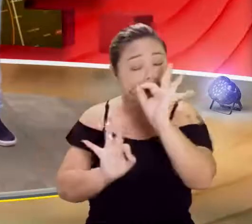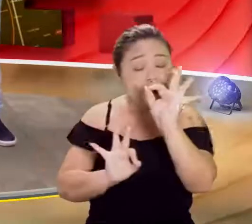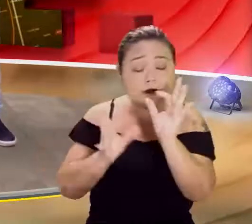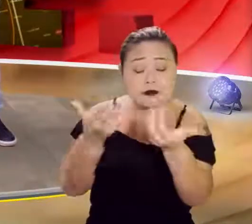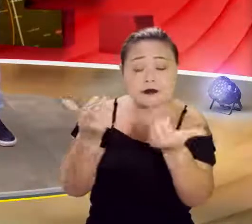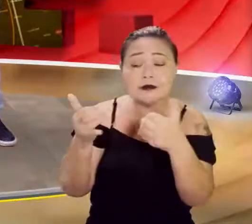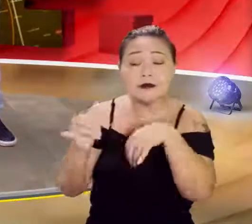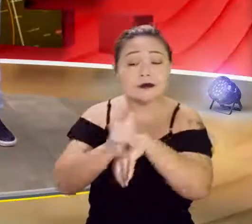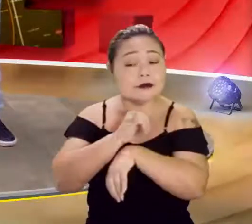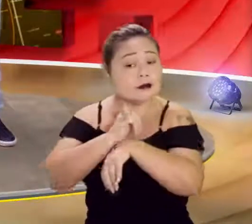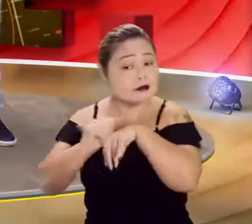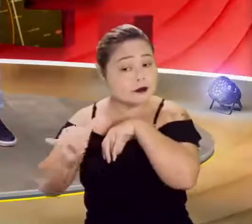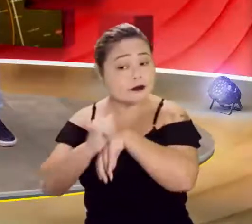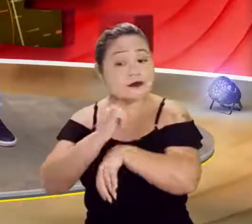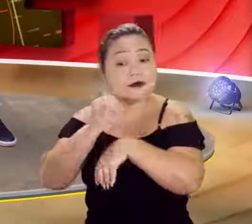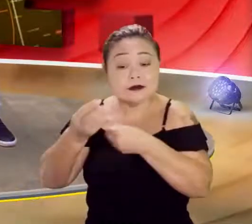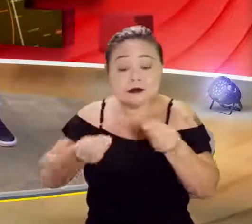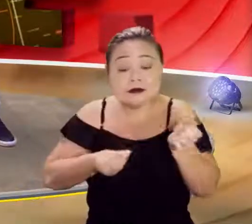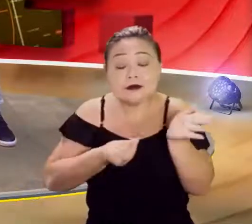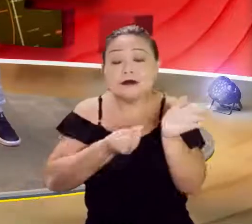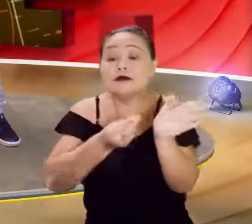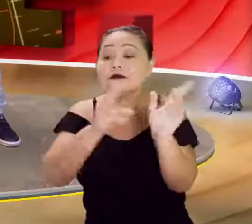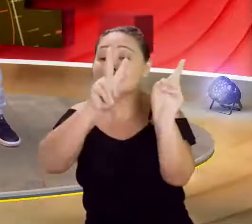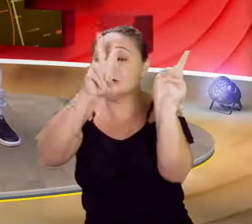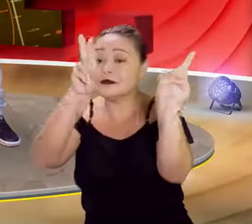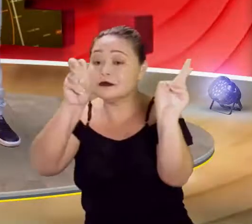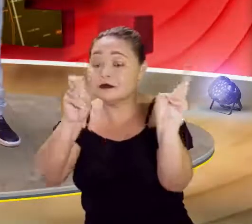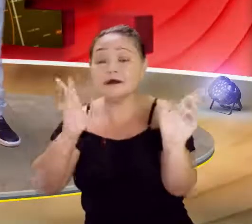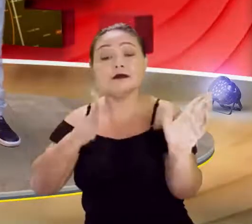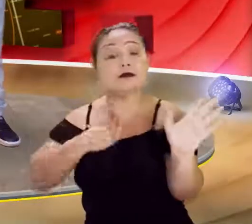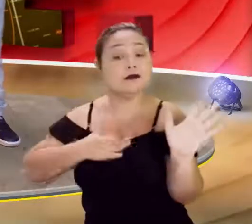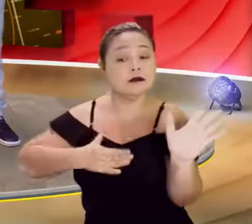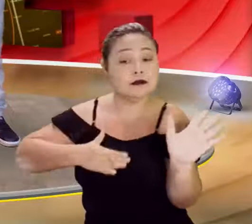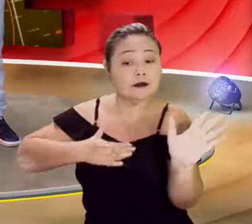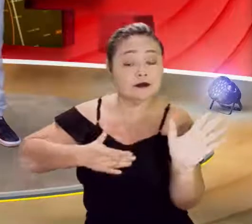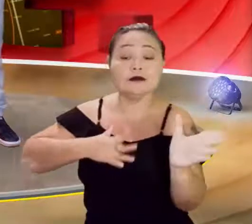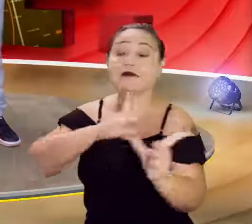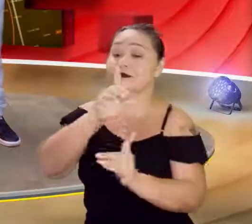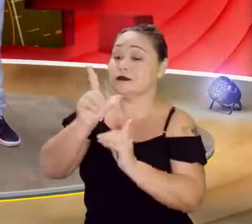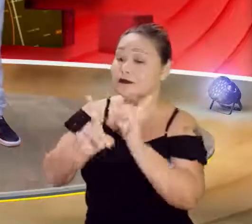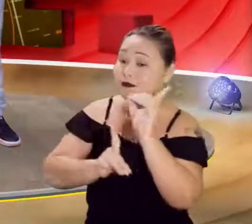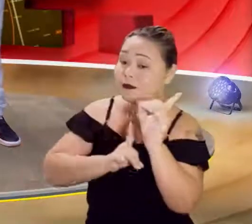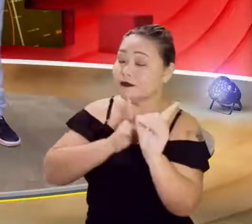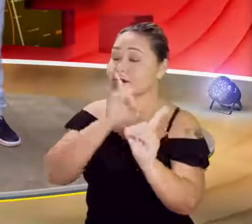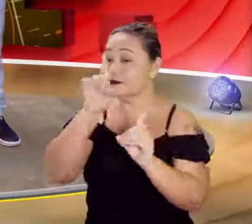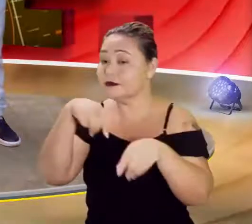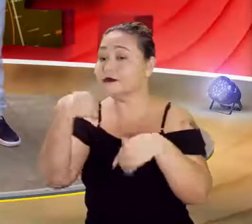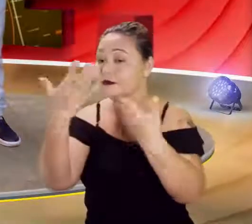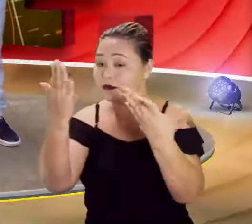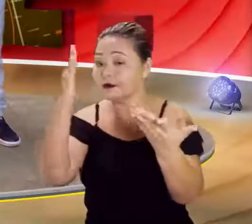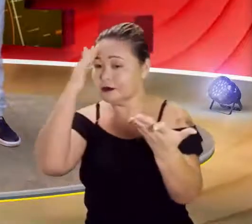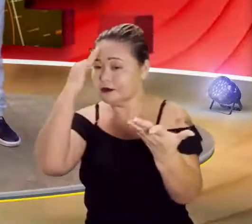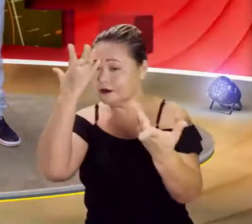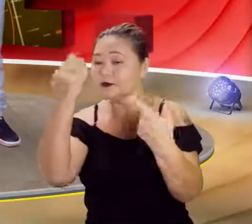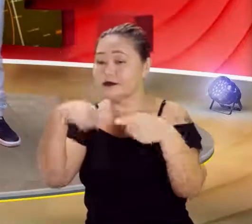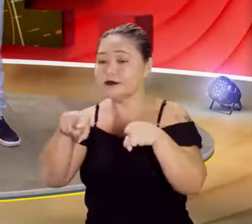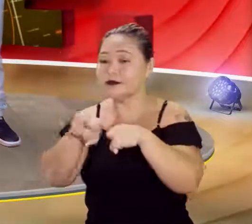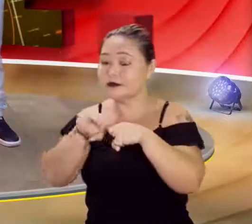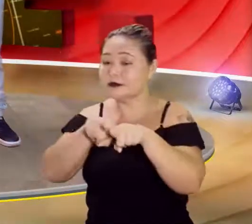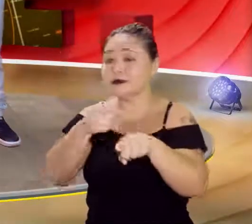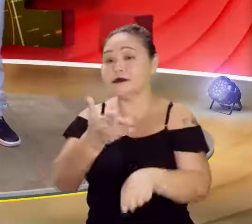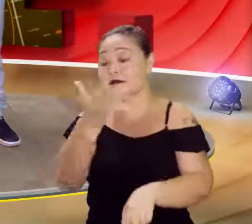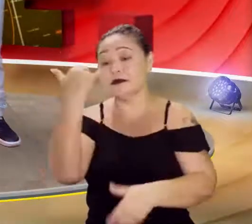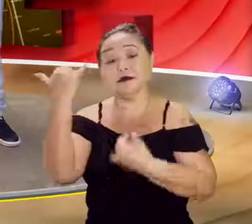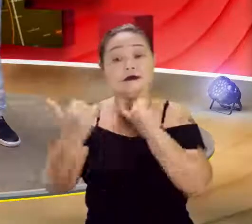maneira, uma estratégia de trazer o assunto de maneira bem tranquila, bem dinâmica, que vocês vão compreender também, tá Beleza. certo? Então vamos